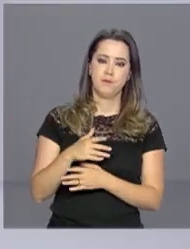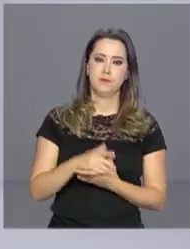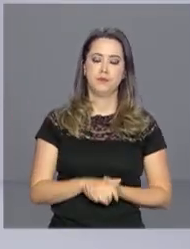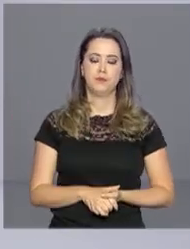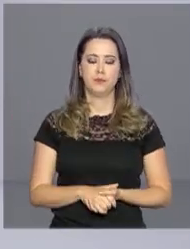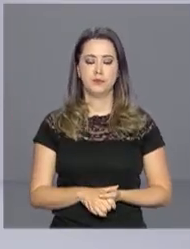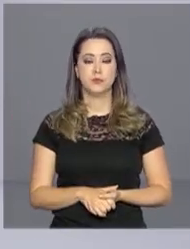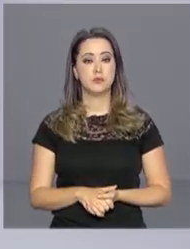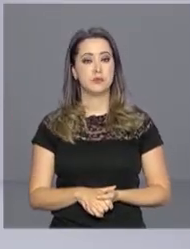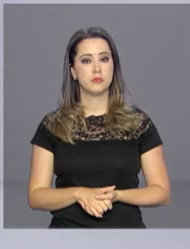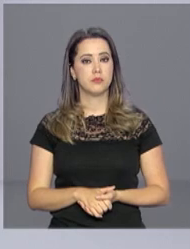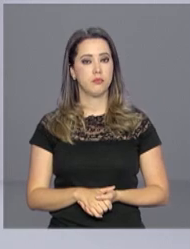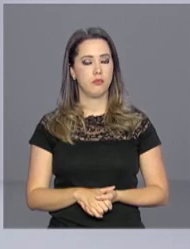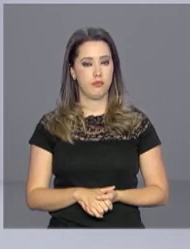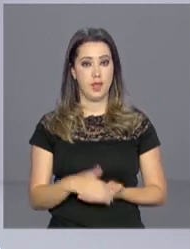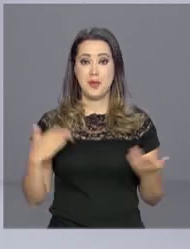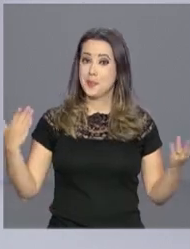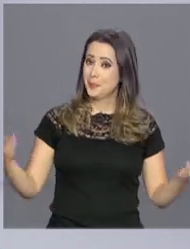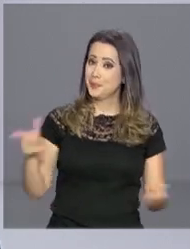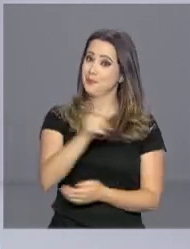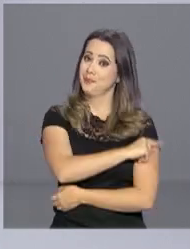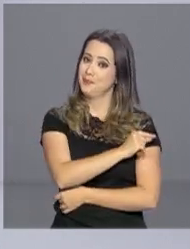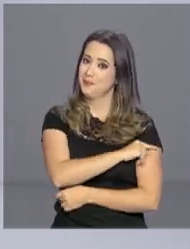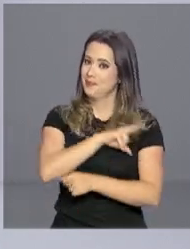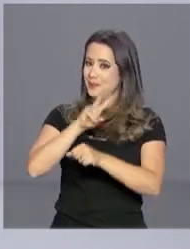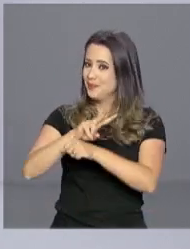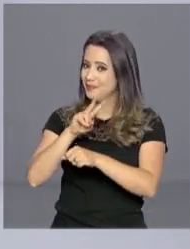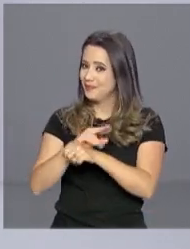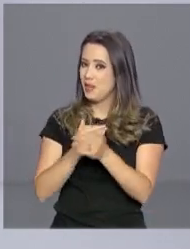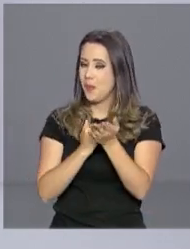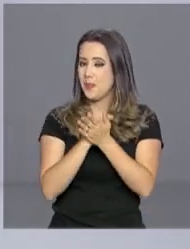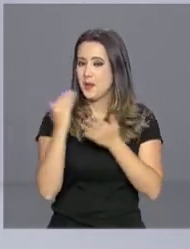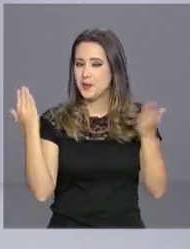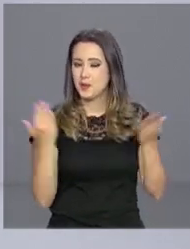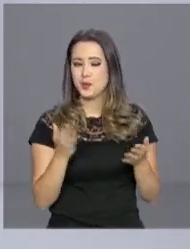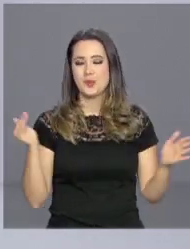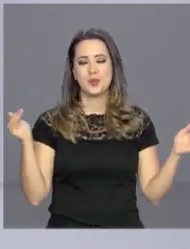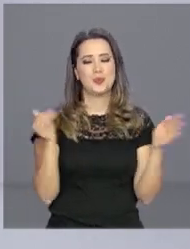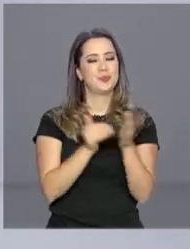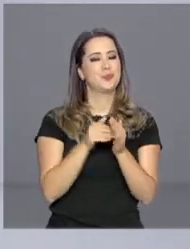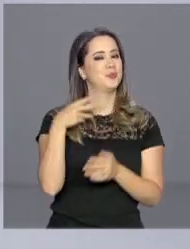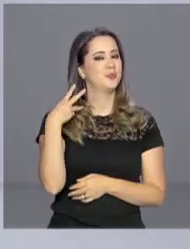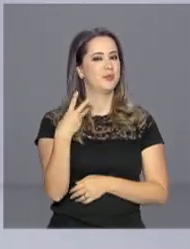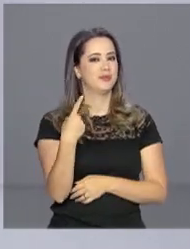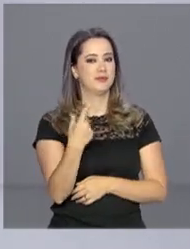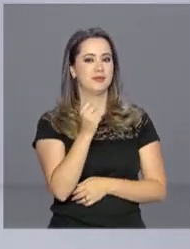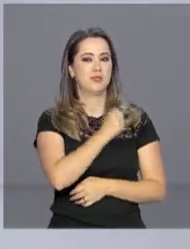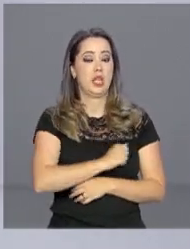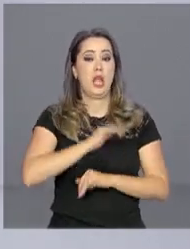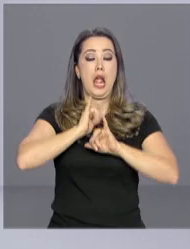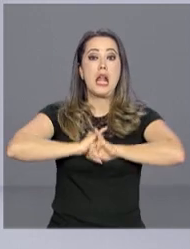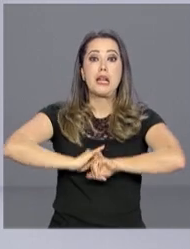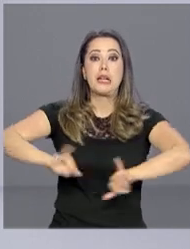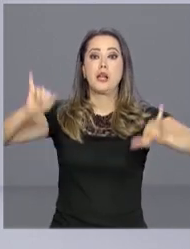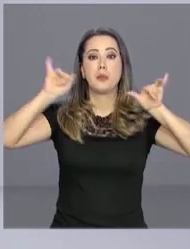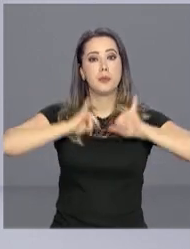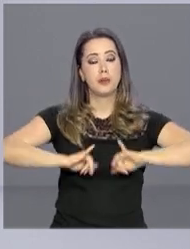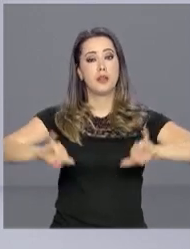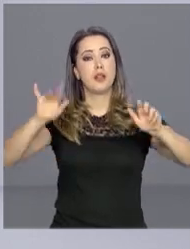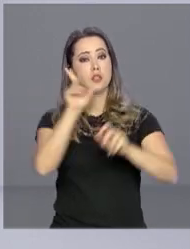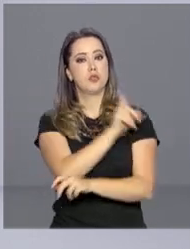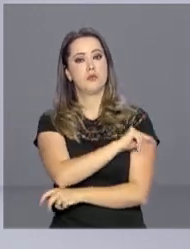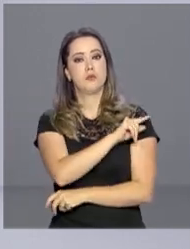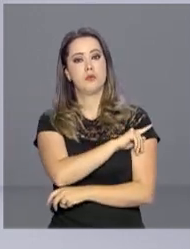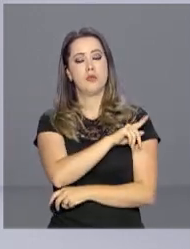vacinar para proteger começou hoje e vai até 31 de agosto a campanha nacional de vacinação contra a